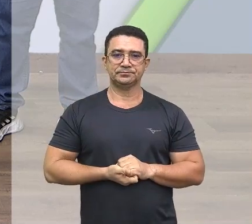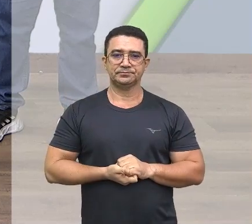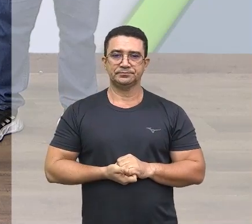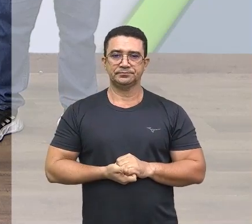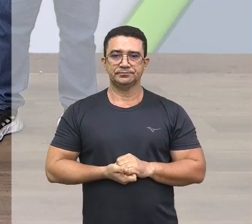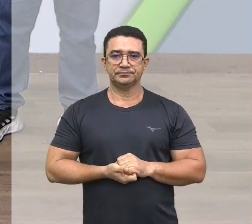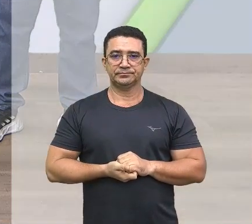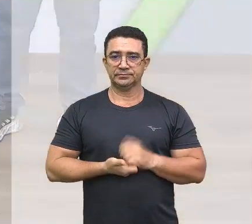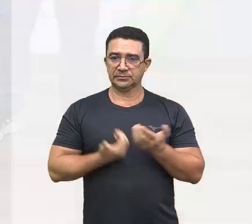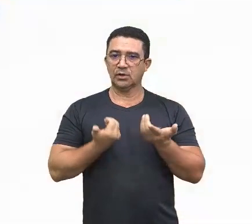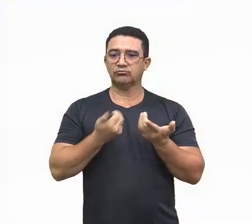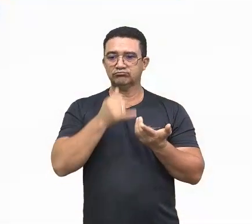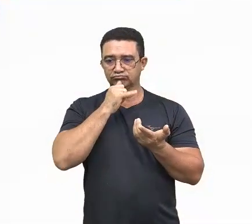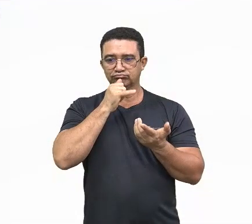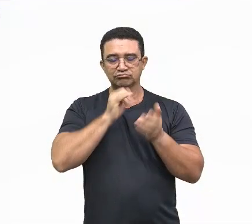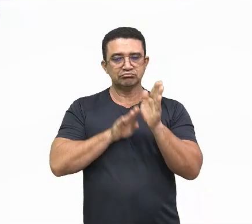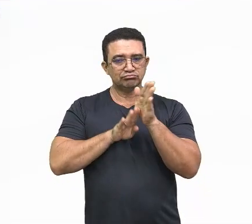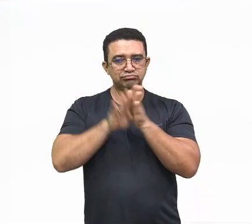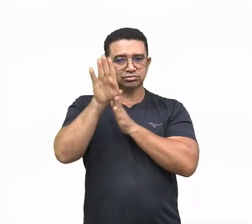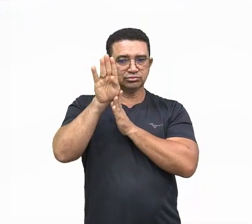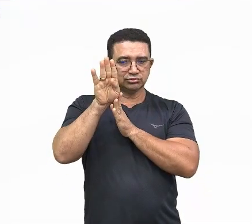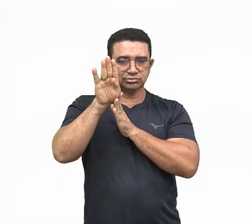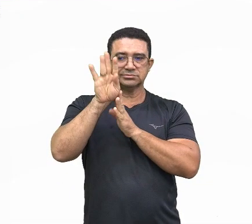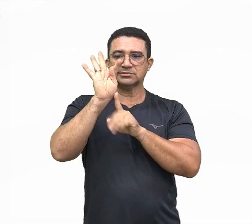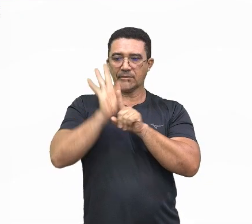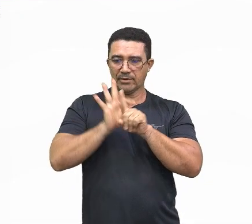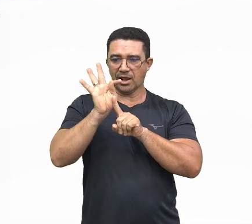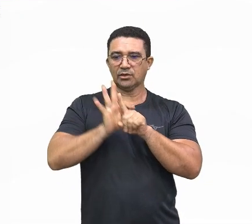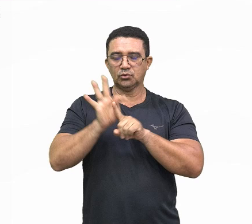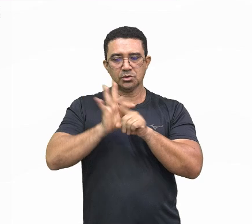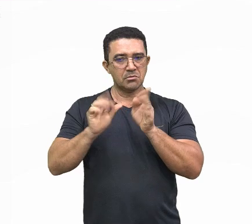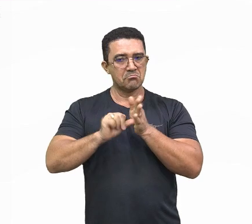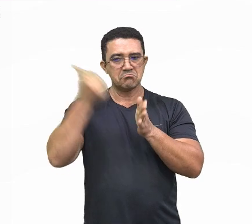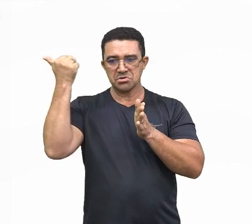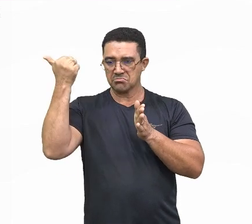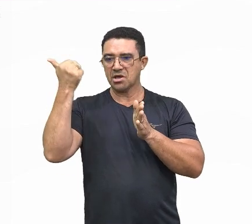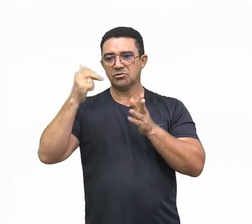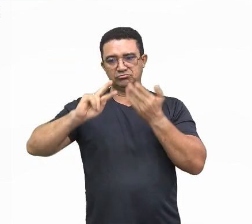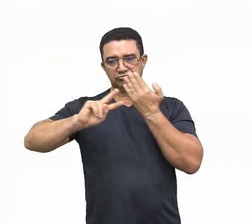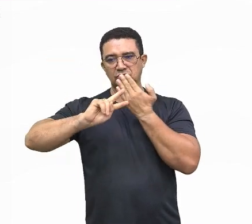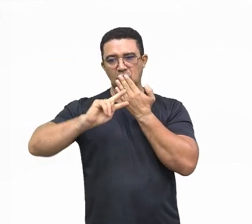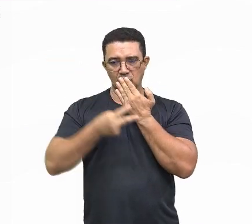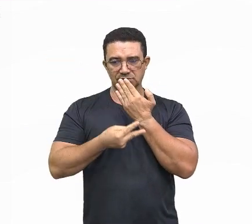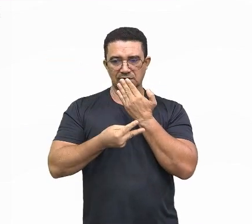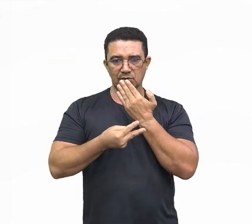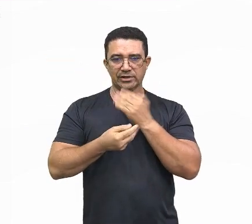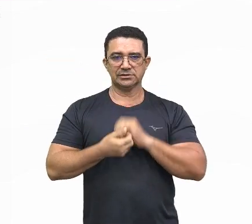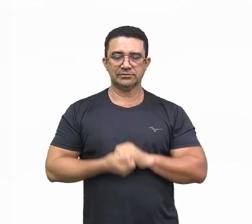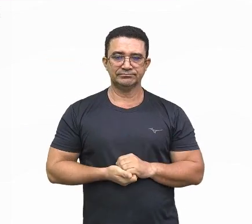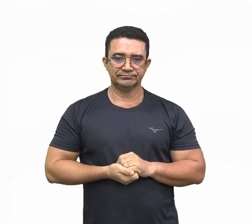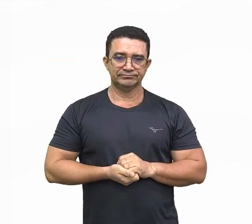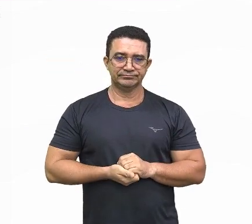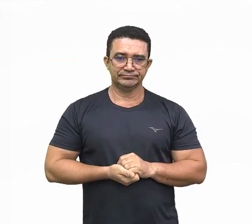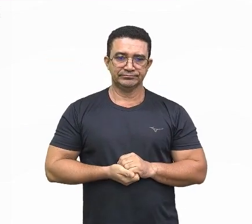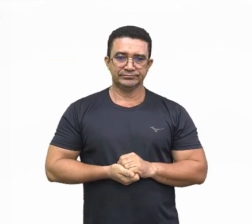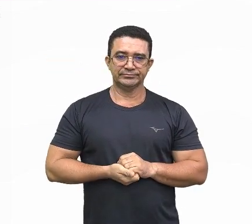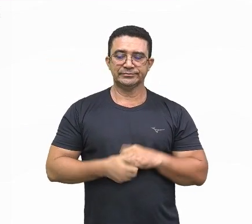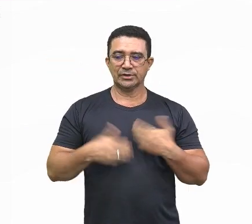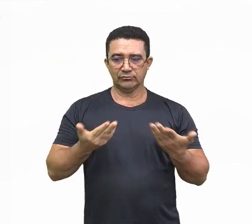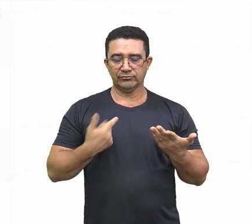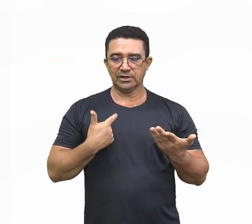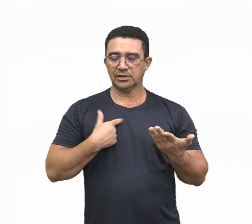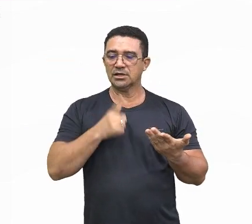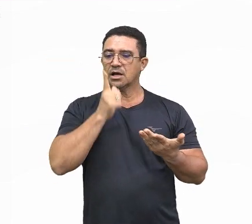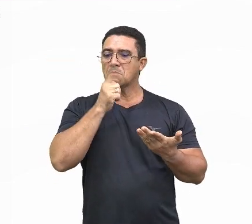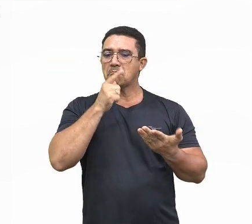global? O aumento da temperatura média do planeta é a primeira consequência direta. E isso vai afetar outras coisas, como a elevação